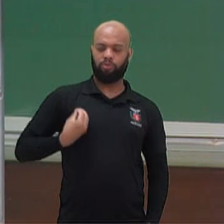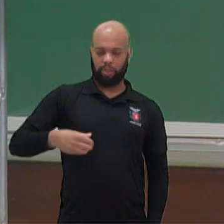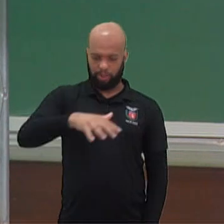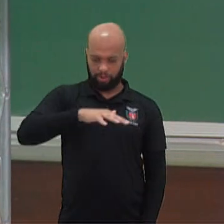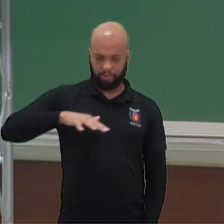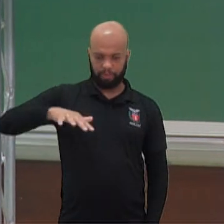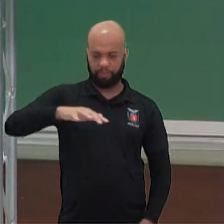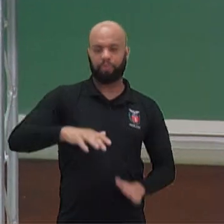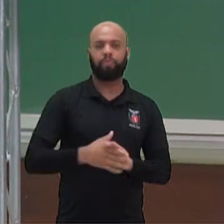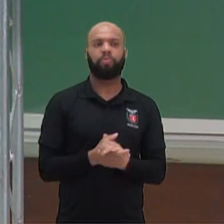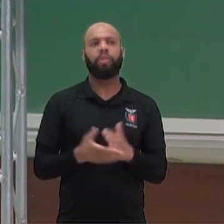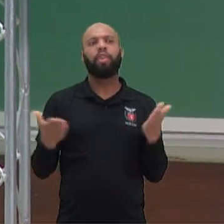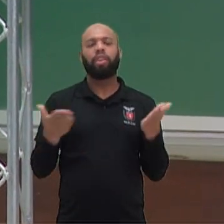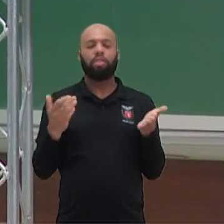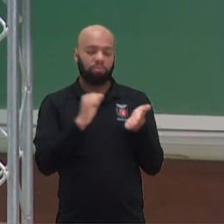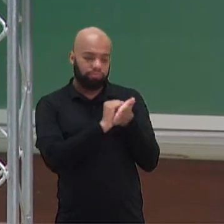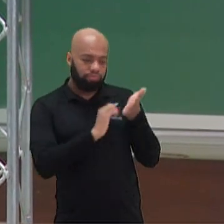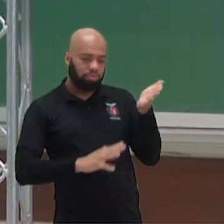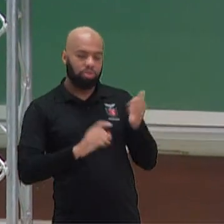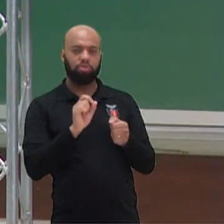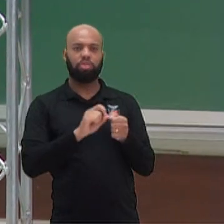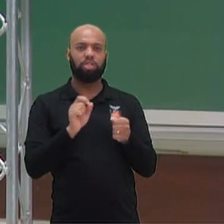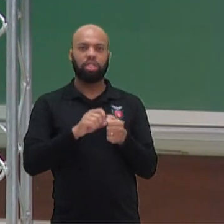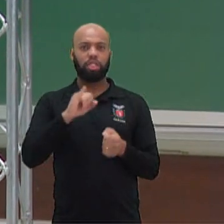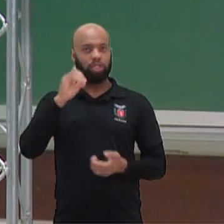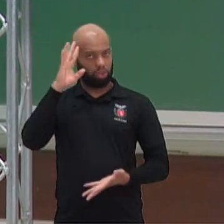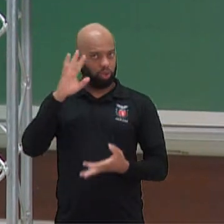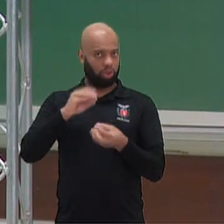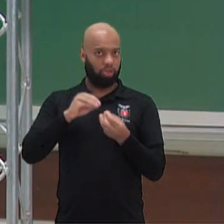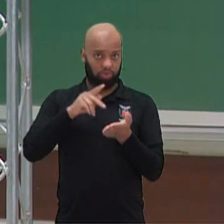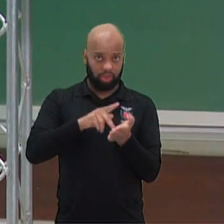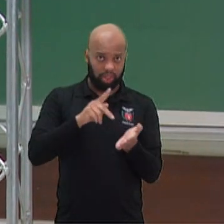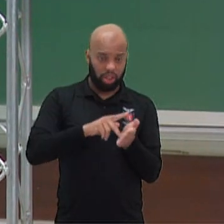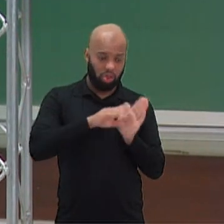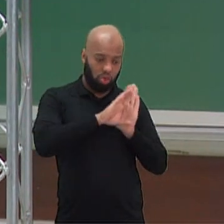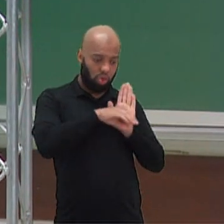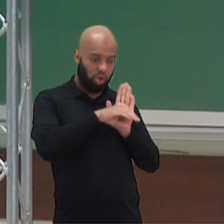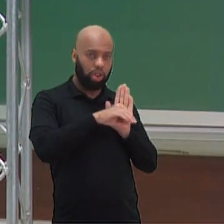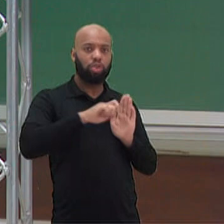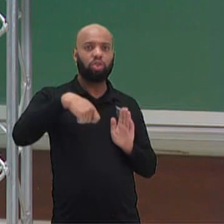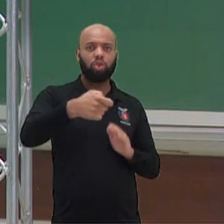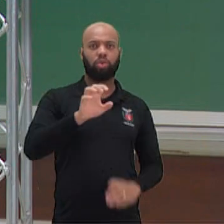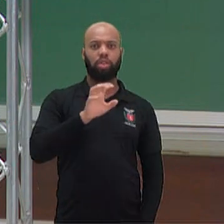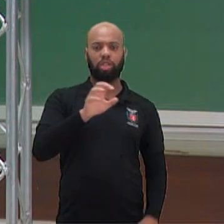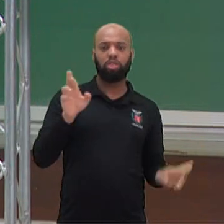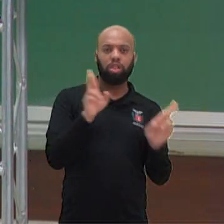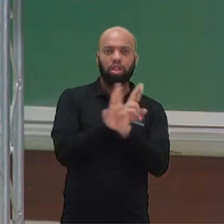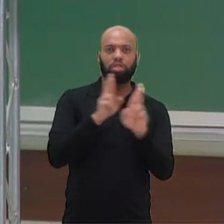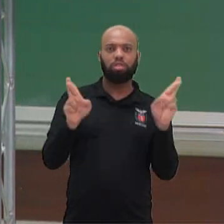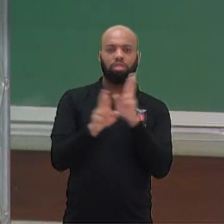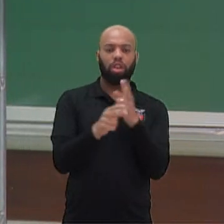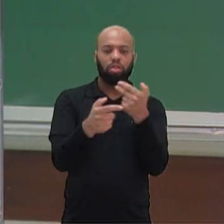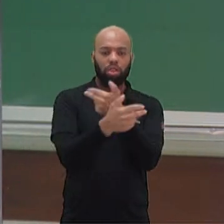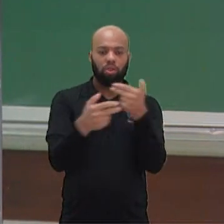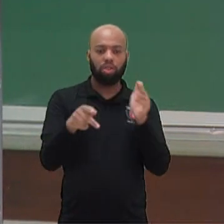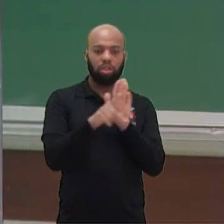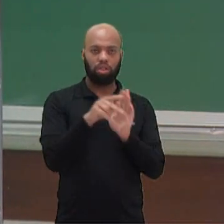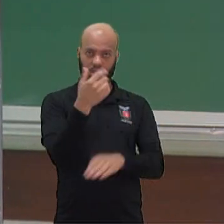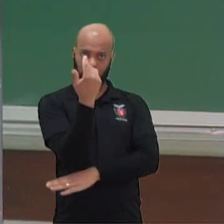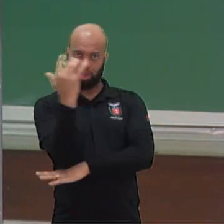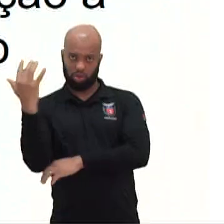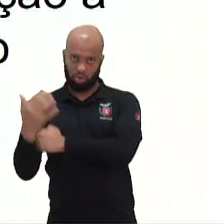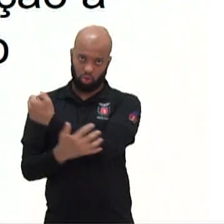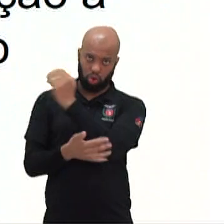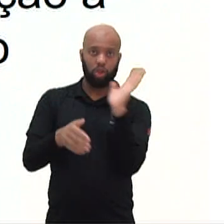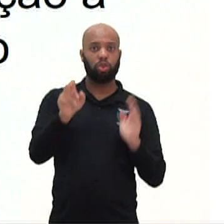Então nós vamos fazer uma atividade agora para ver se nós compreendemos esses primeiros conceitos relacionados aí aos recursos naturais.